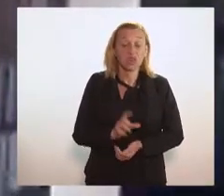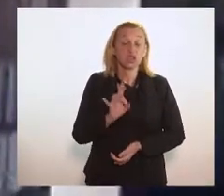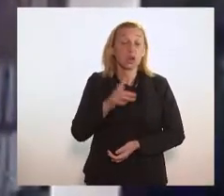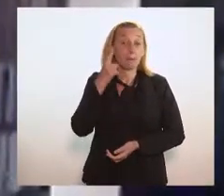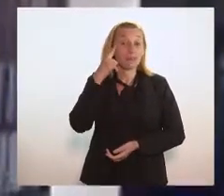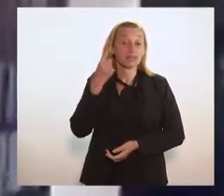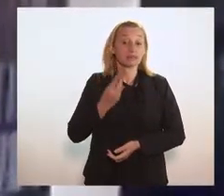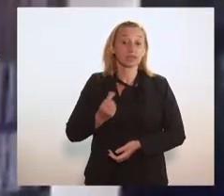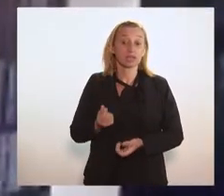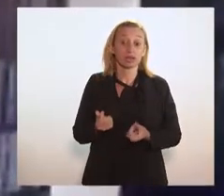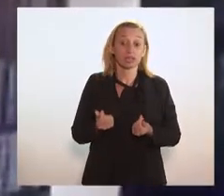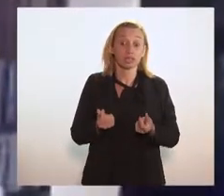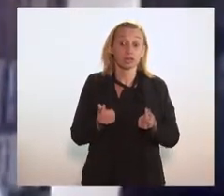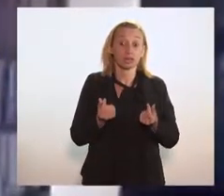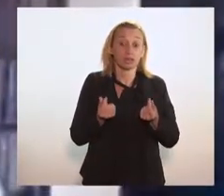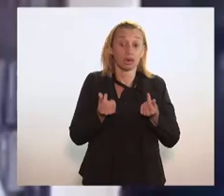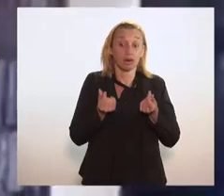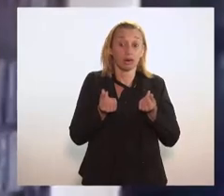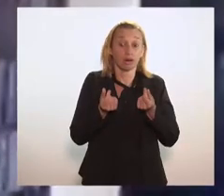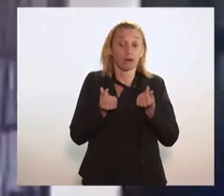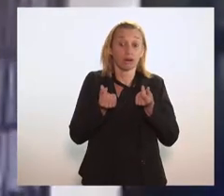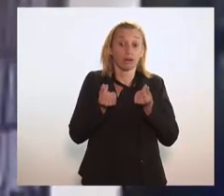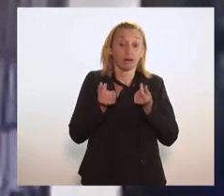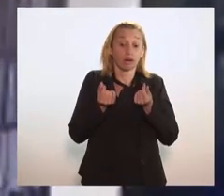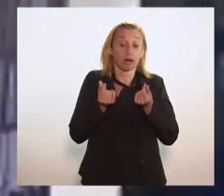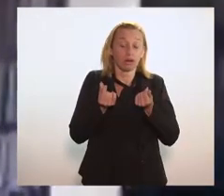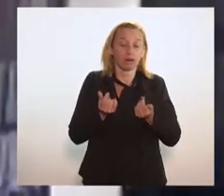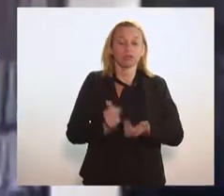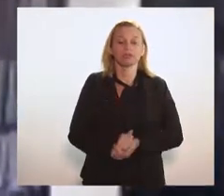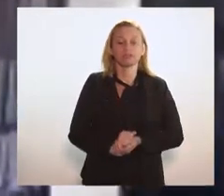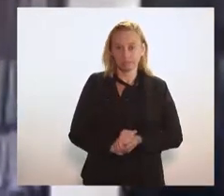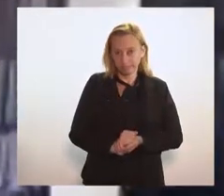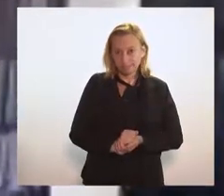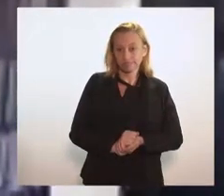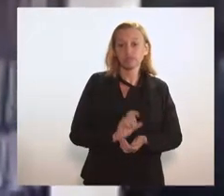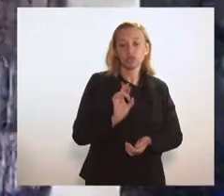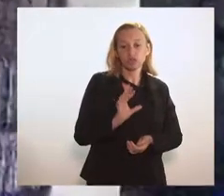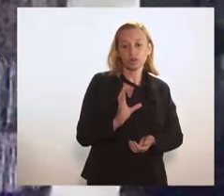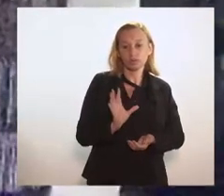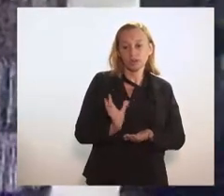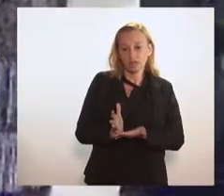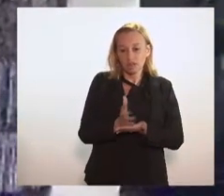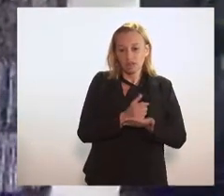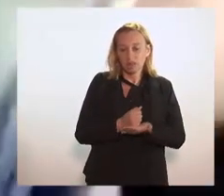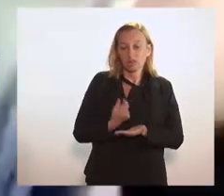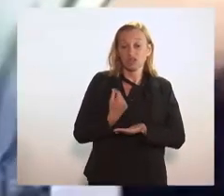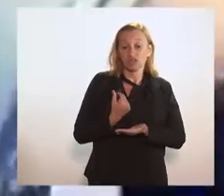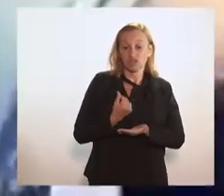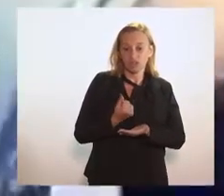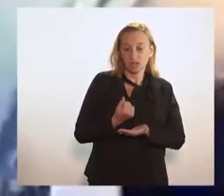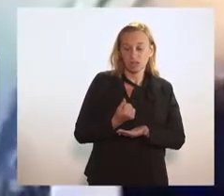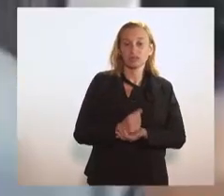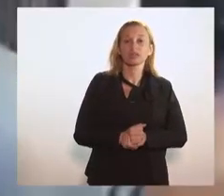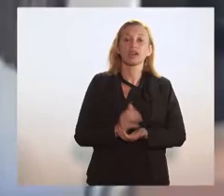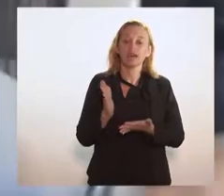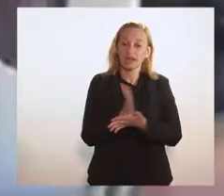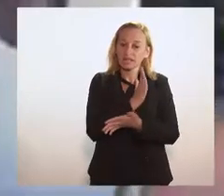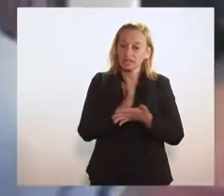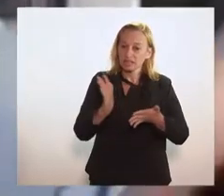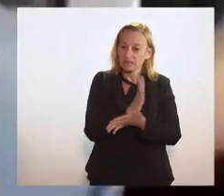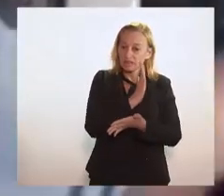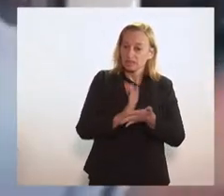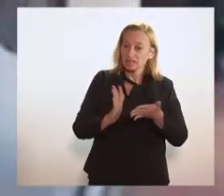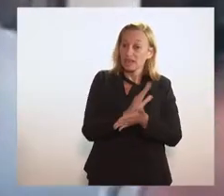no lucro e que, inclusive, para a obtenção desse lucro, anda, às vezes, praticando